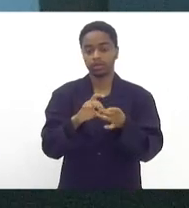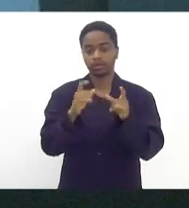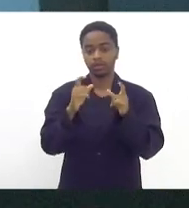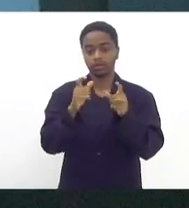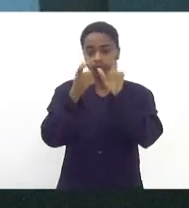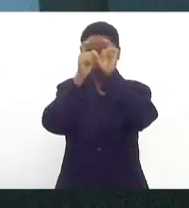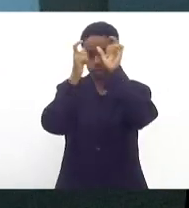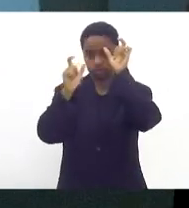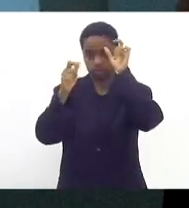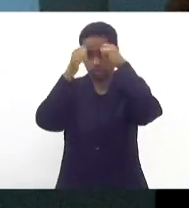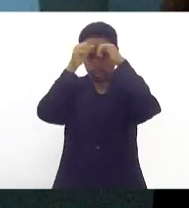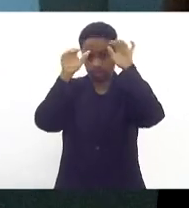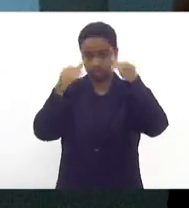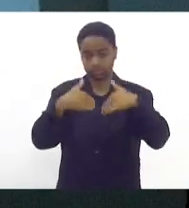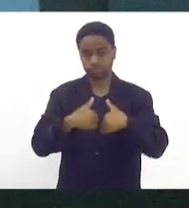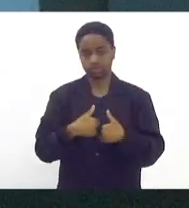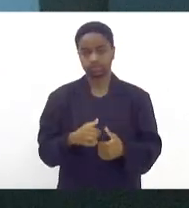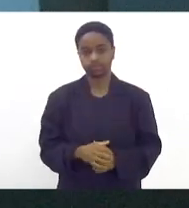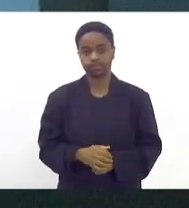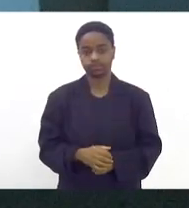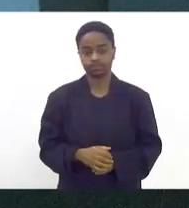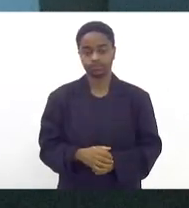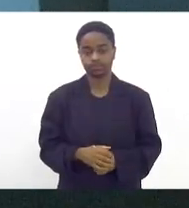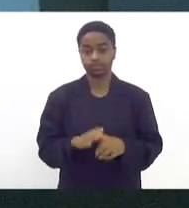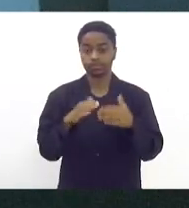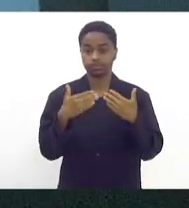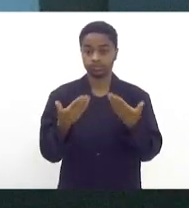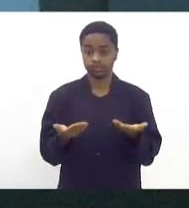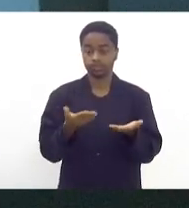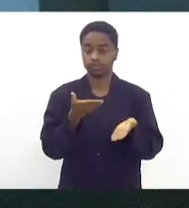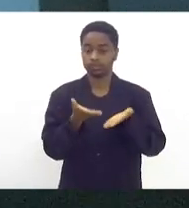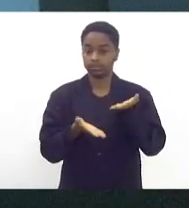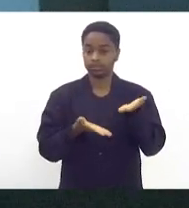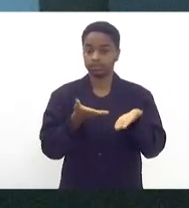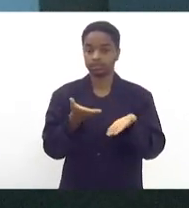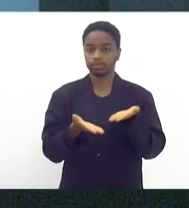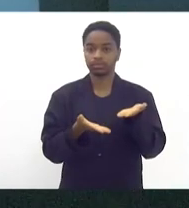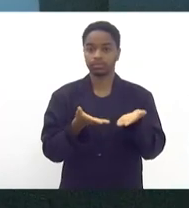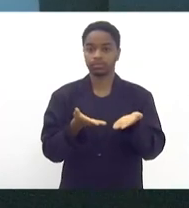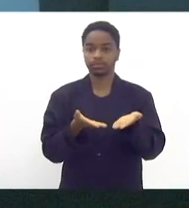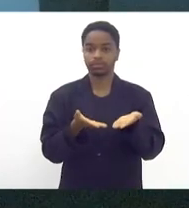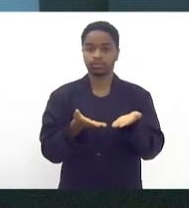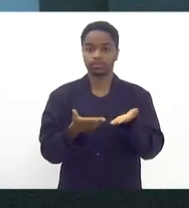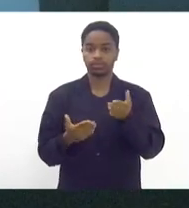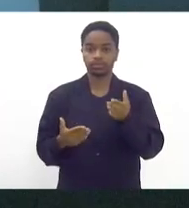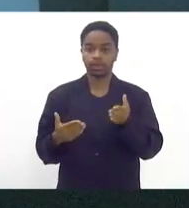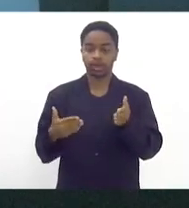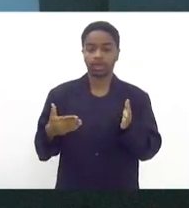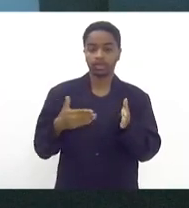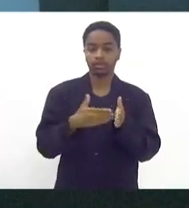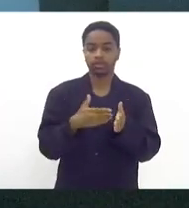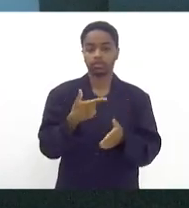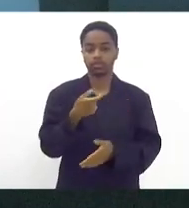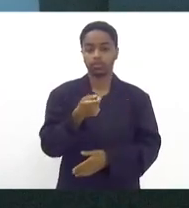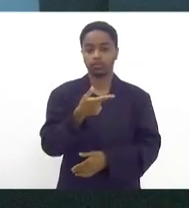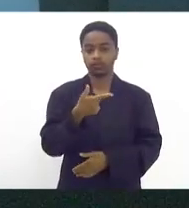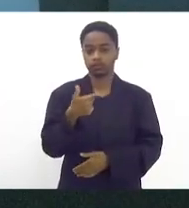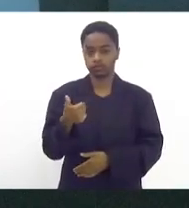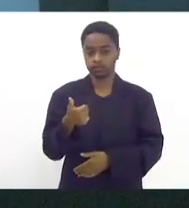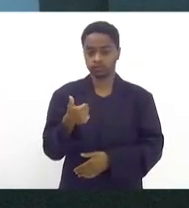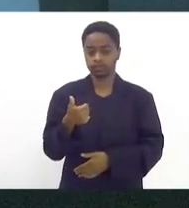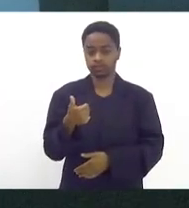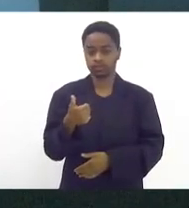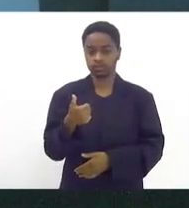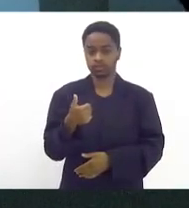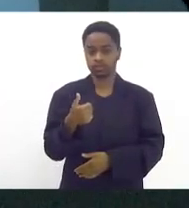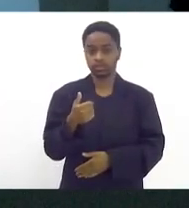do espectro autista então cobertura até a 2021 a cobertura era